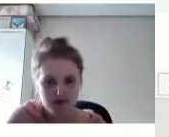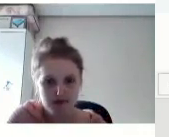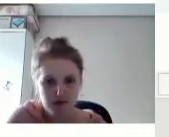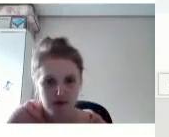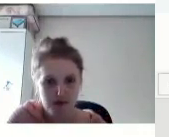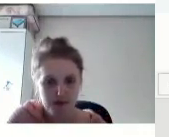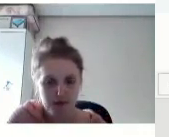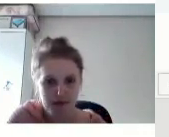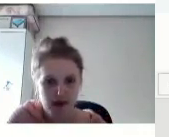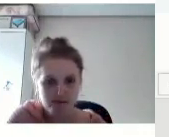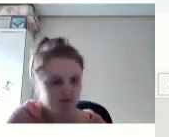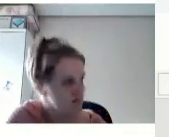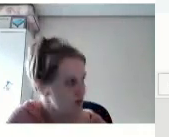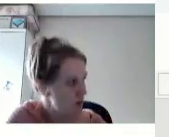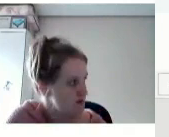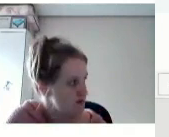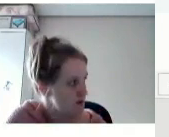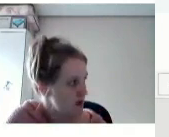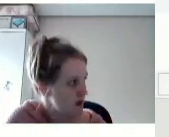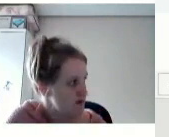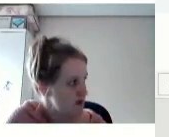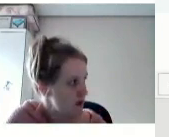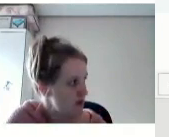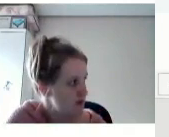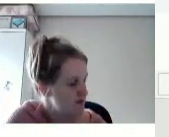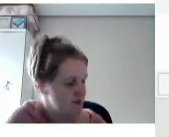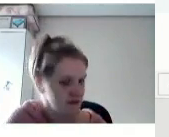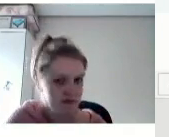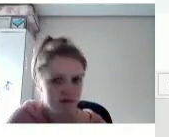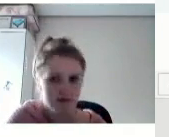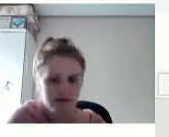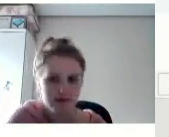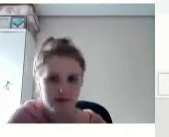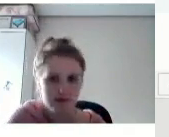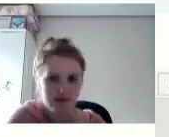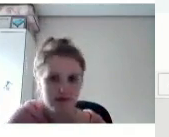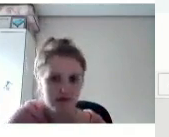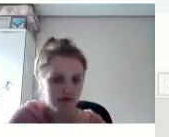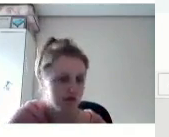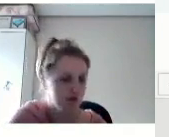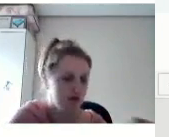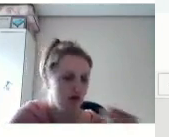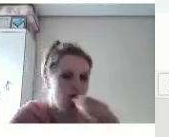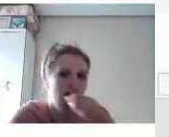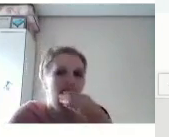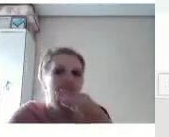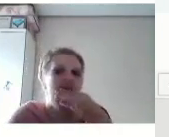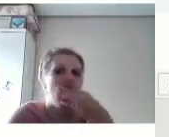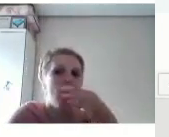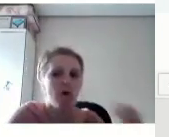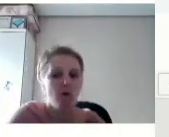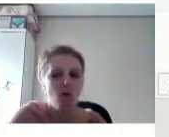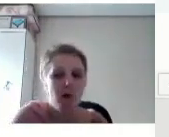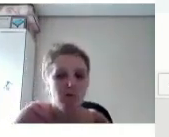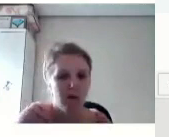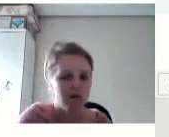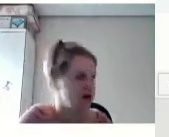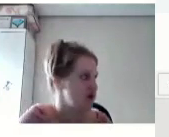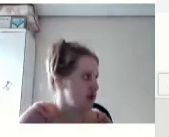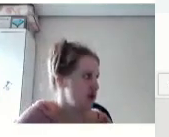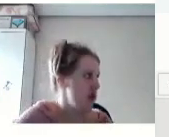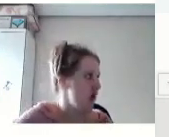momento conjugado π é a derivada parcial da densidade lagrangiana relativo à derivada temporal do campo.